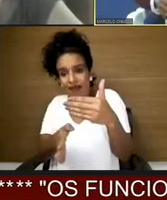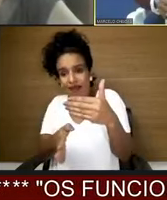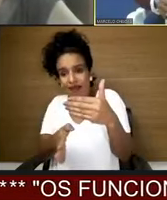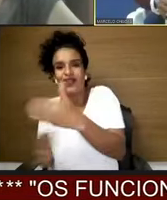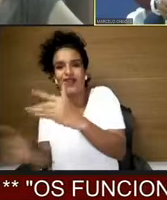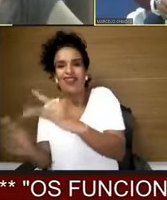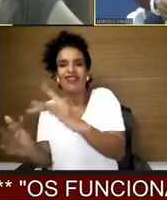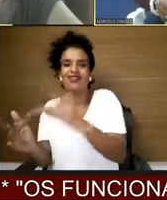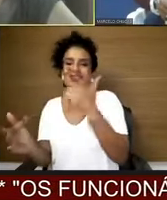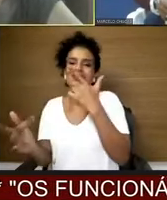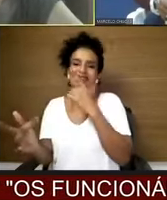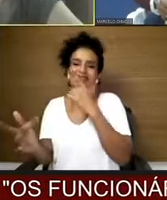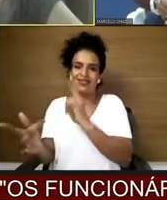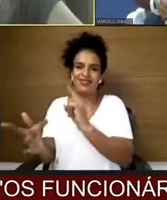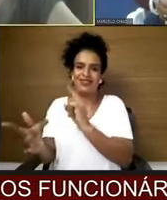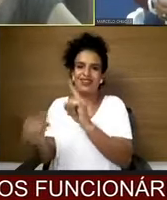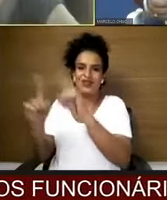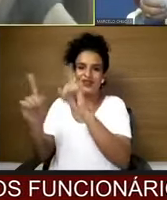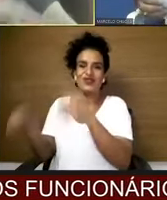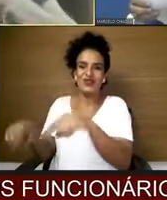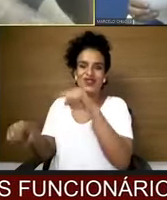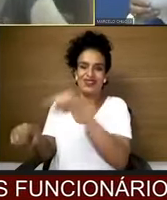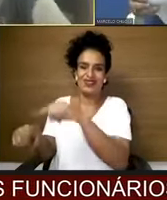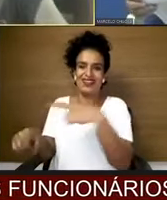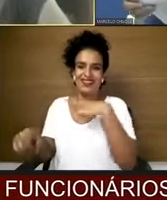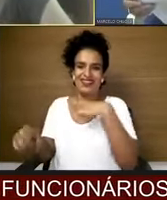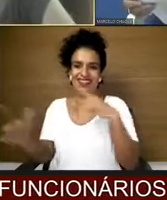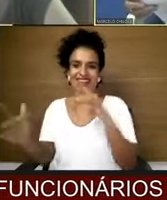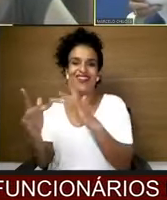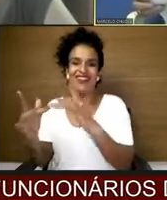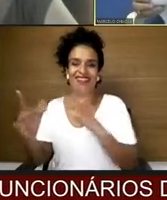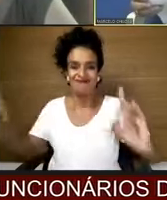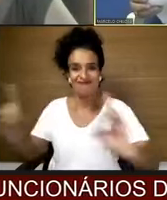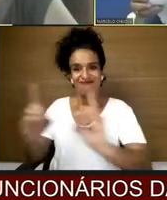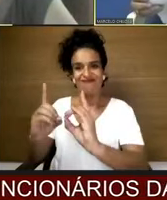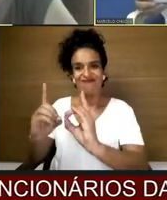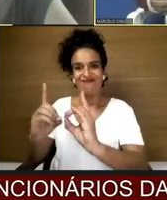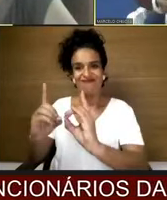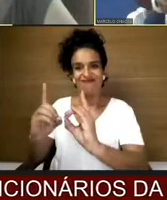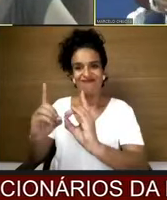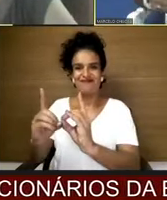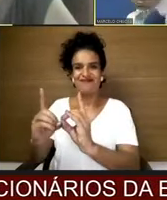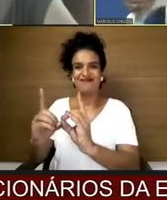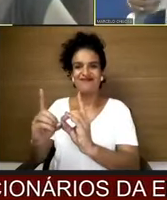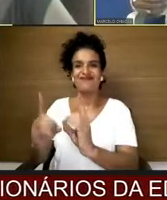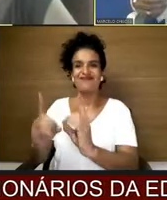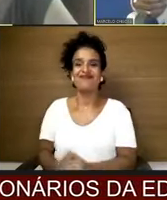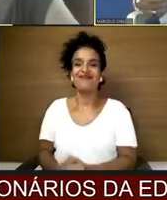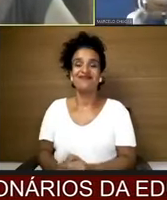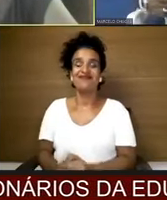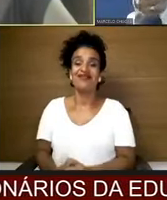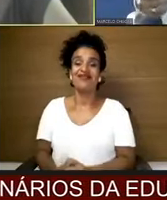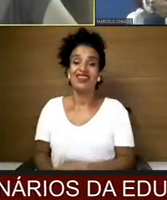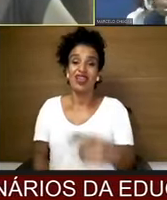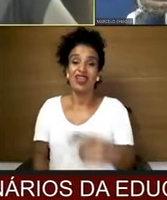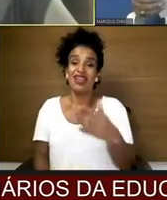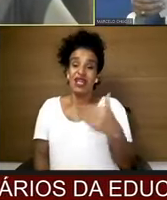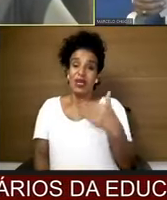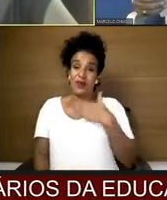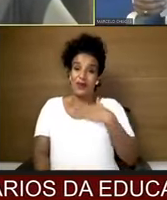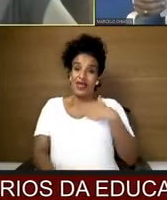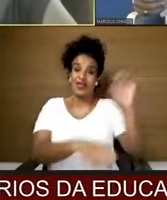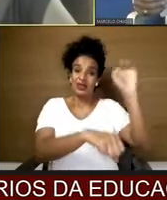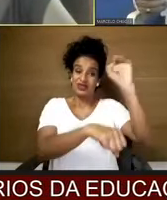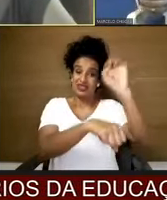o funcionário se porta... Marcelo. Oi? Aqui no meu estado, nem as escolas, nem os próprios